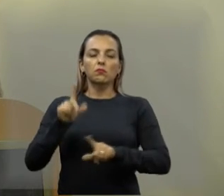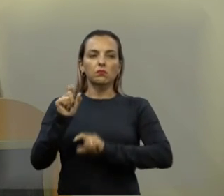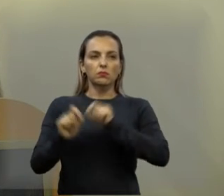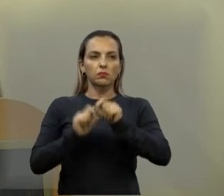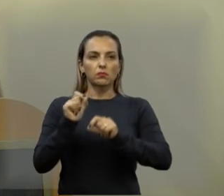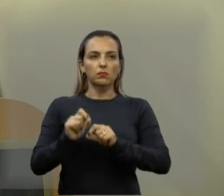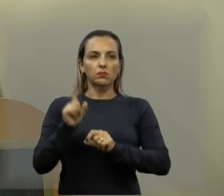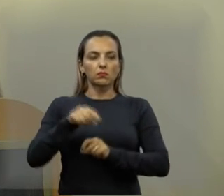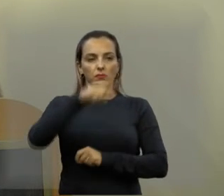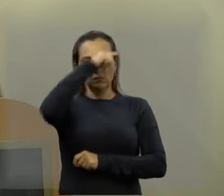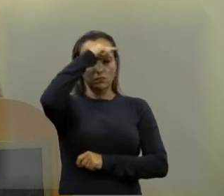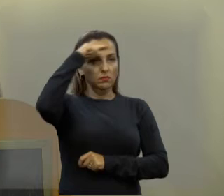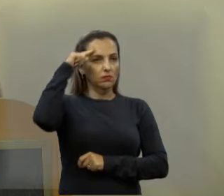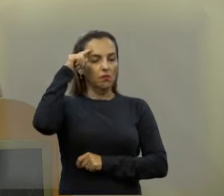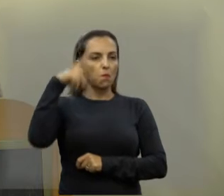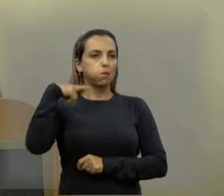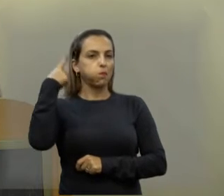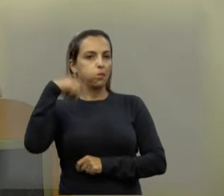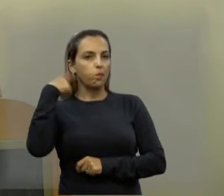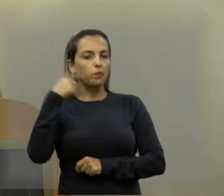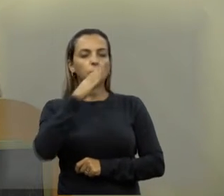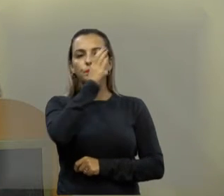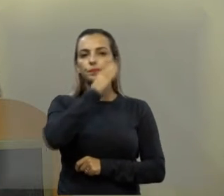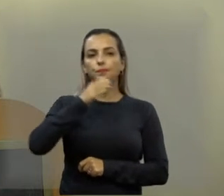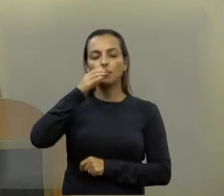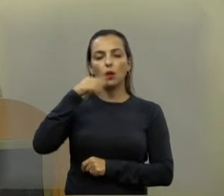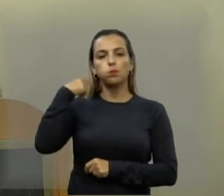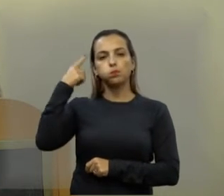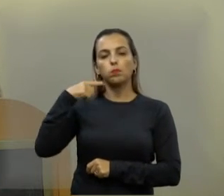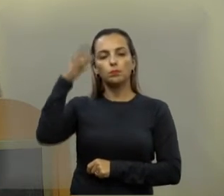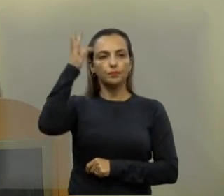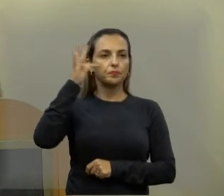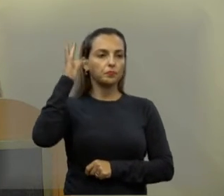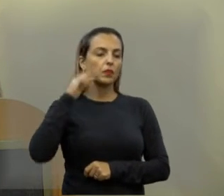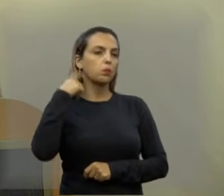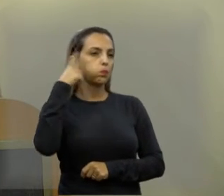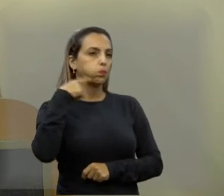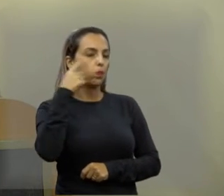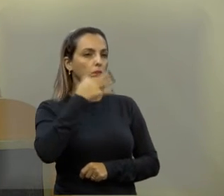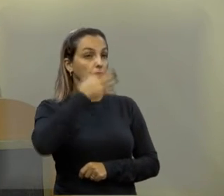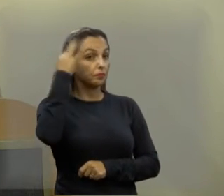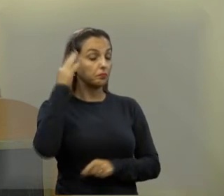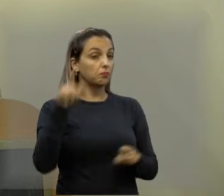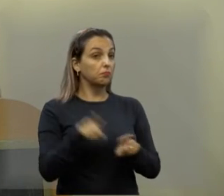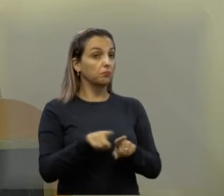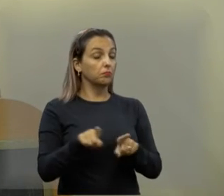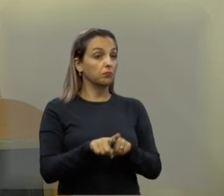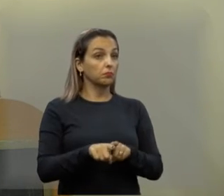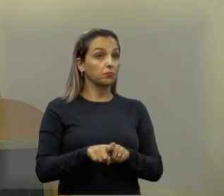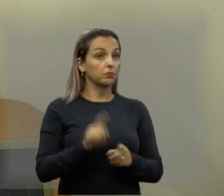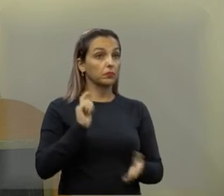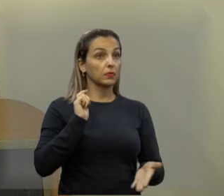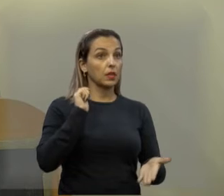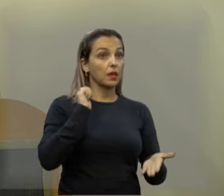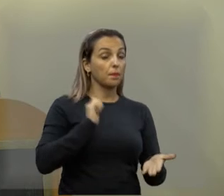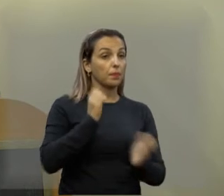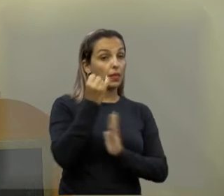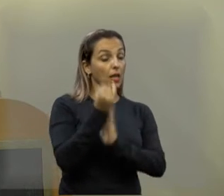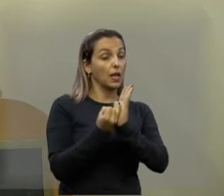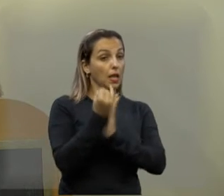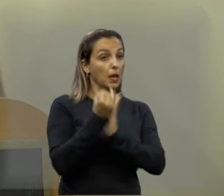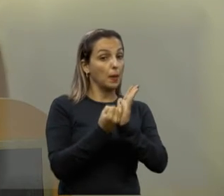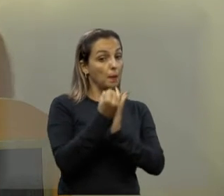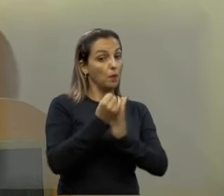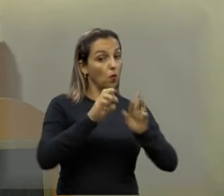Pastor Hugo é advogado Clemente advogado Tainara advogado a Fabi advogado entre imposto e taxa gente